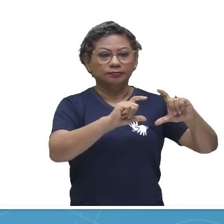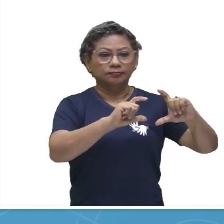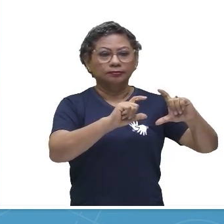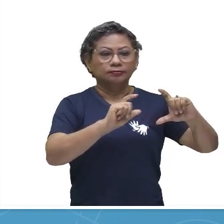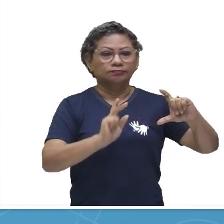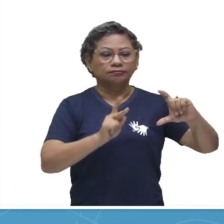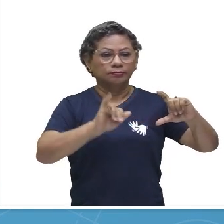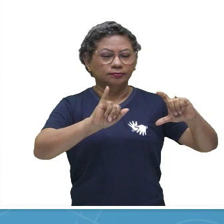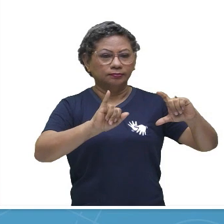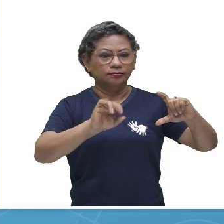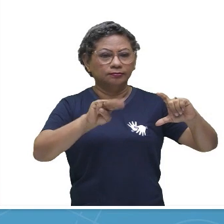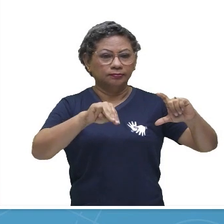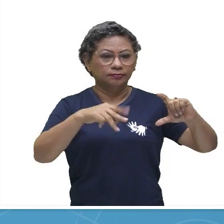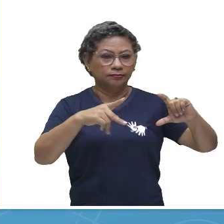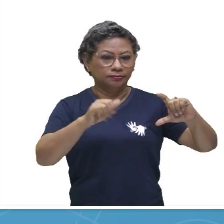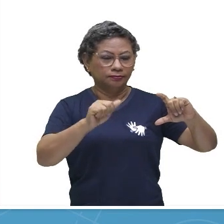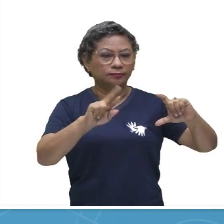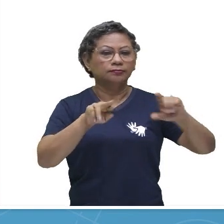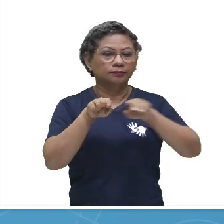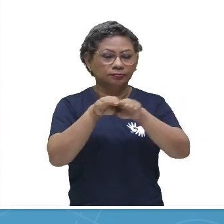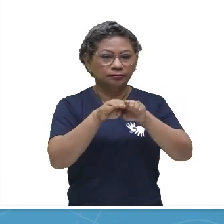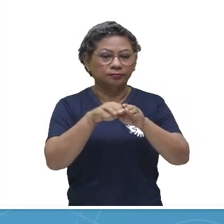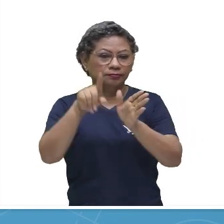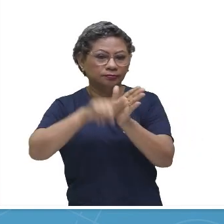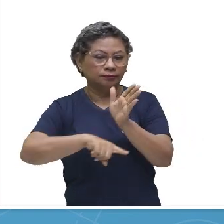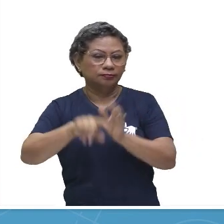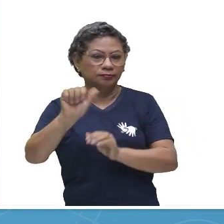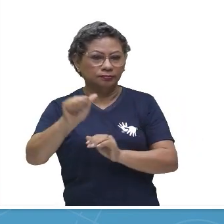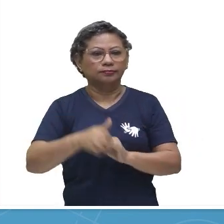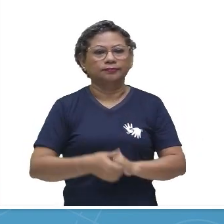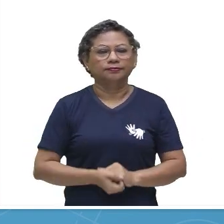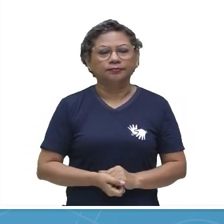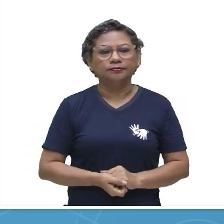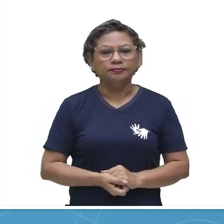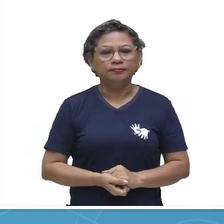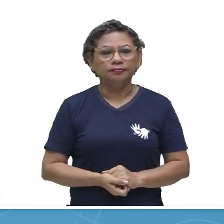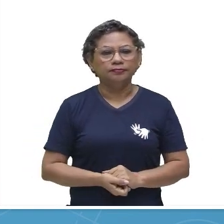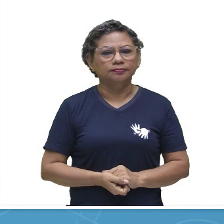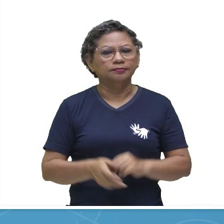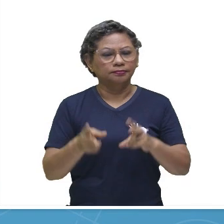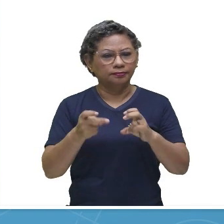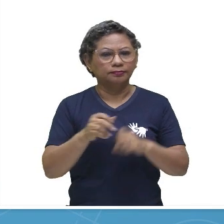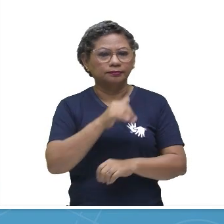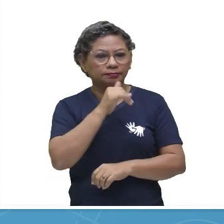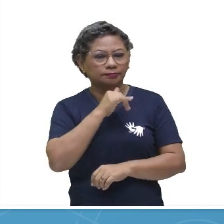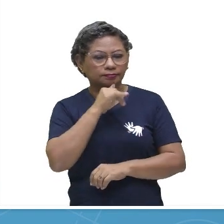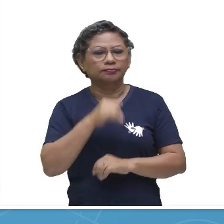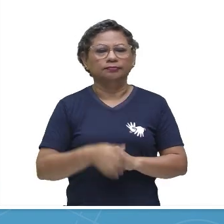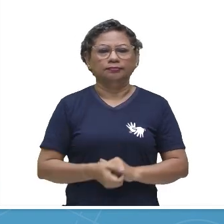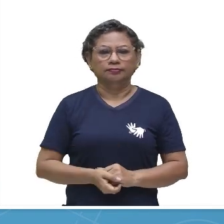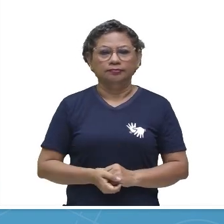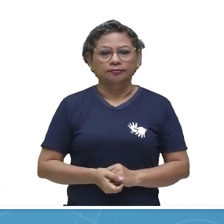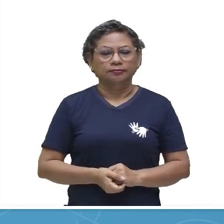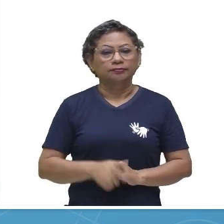negativo. Então, eu tenho, por exemplo, menos 4 elevado à terceira potência. Então, base